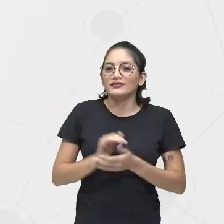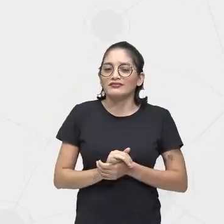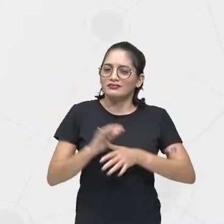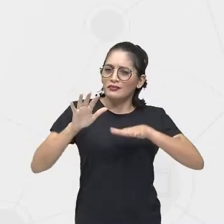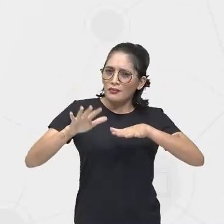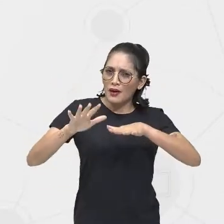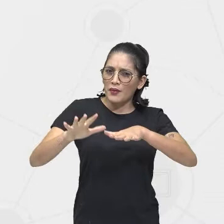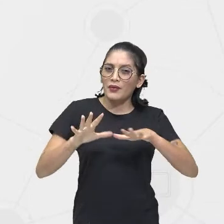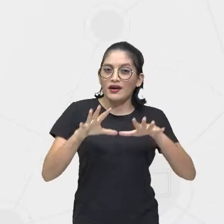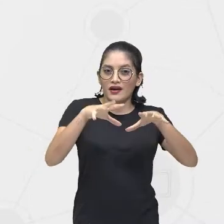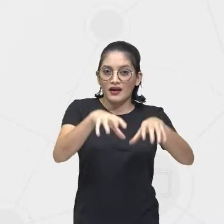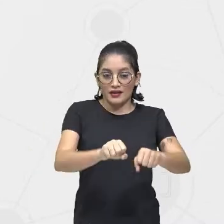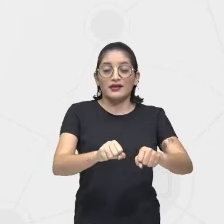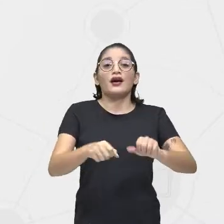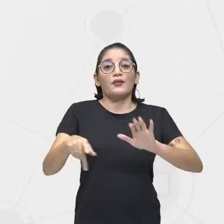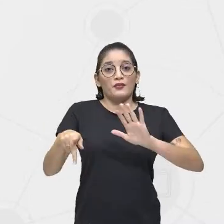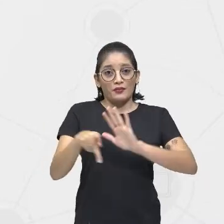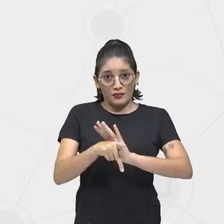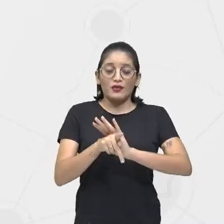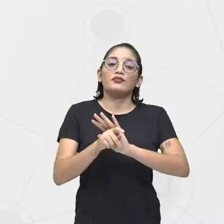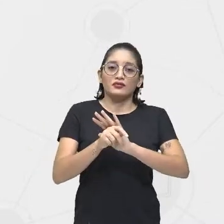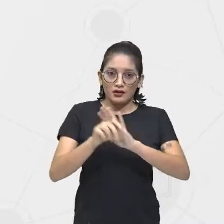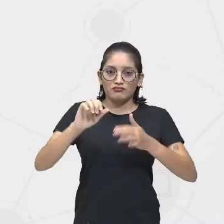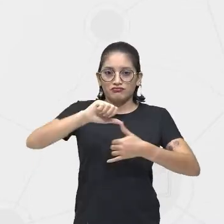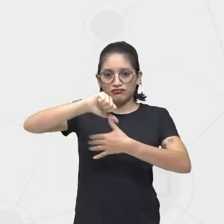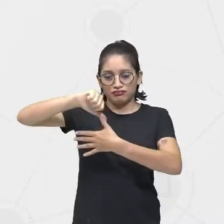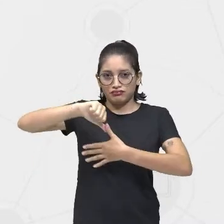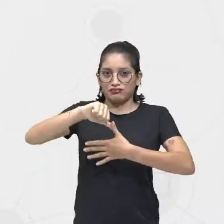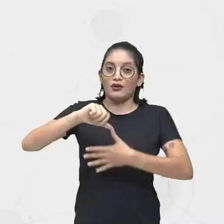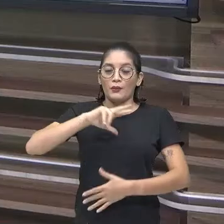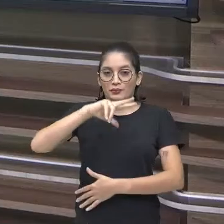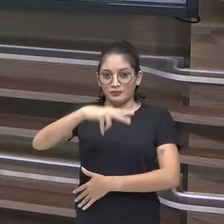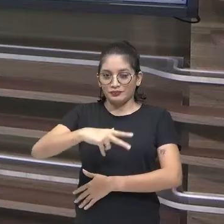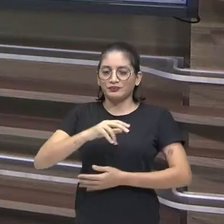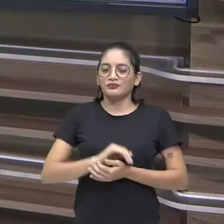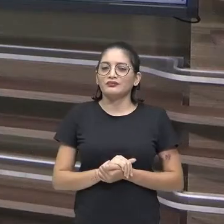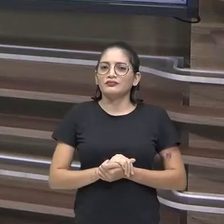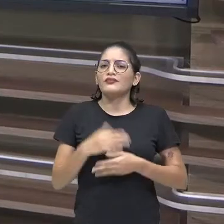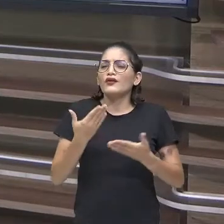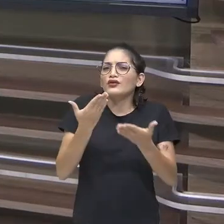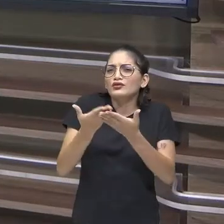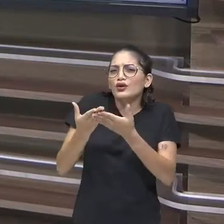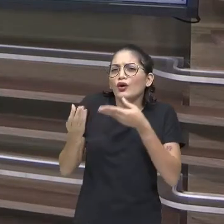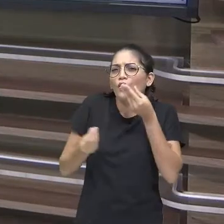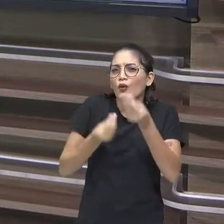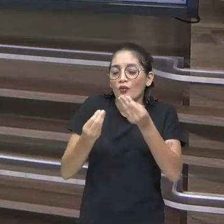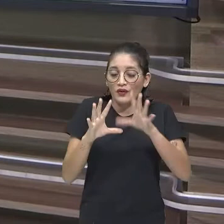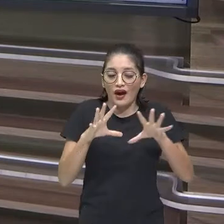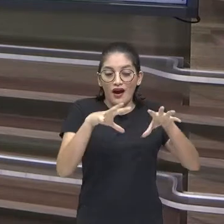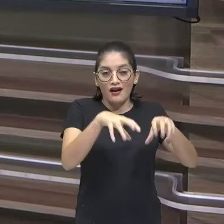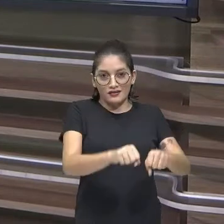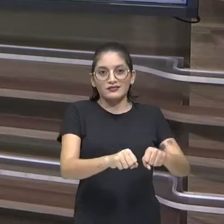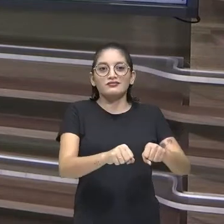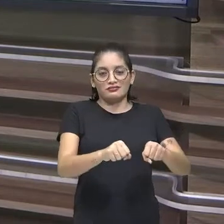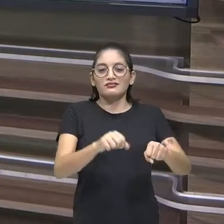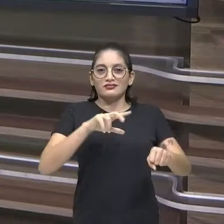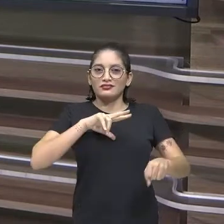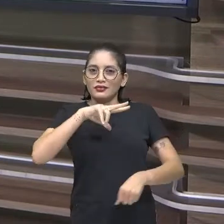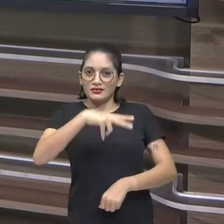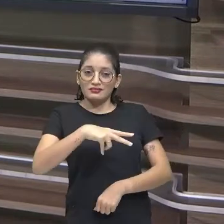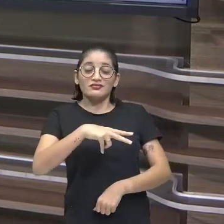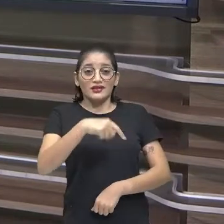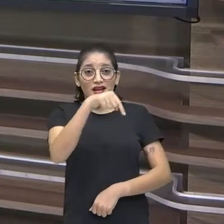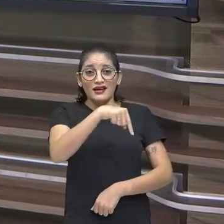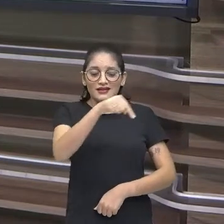da Colonização Portuguesa na América. A gente vai estudar basicamente como é que foi a colonização portuguesa na